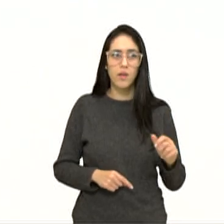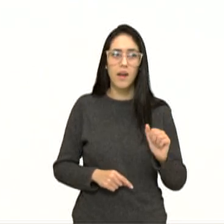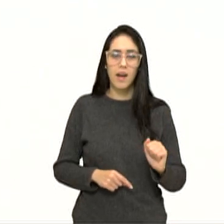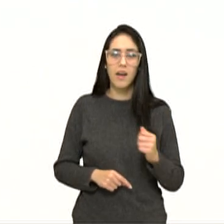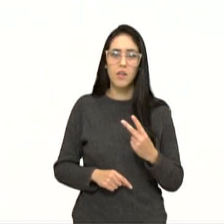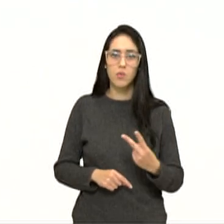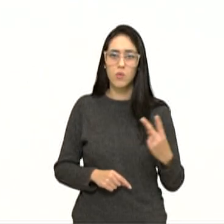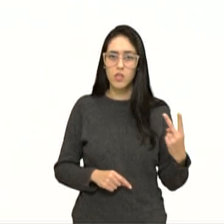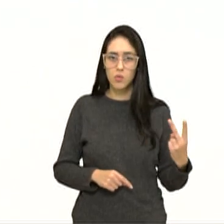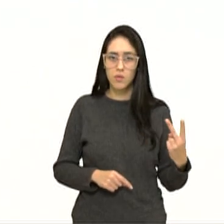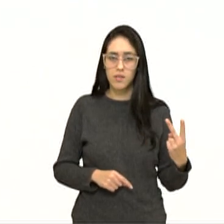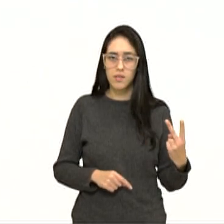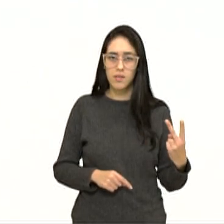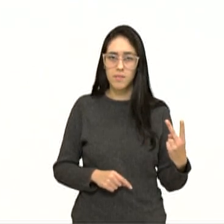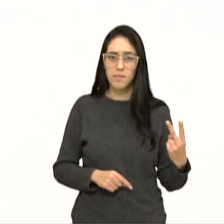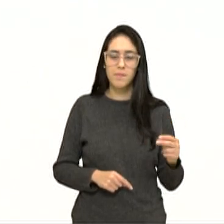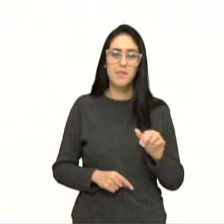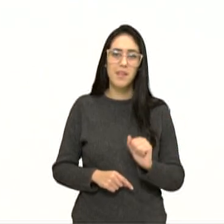A22,